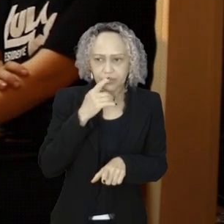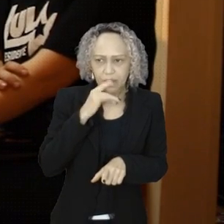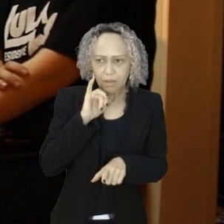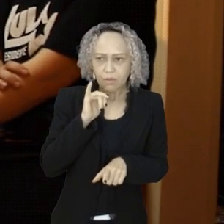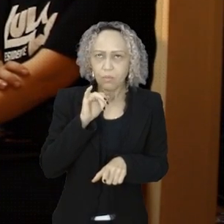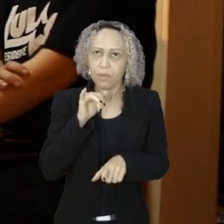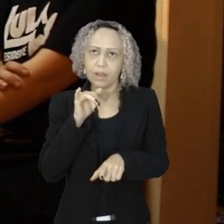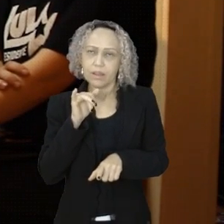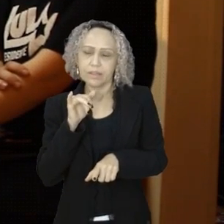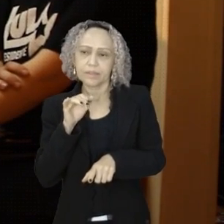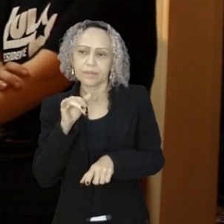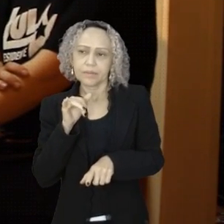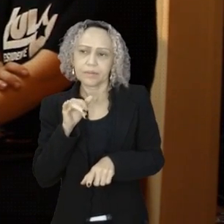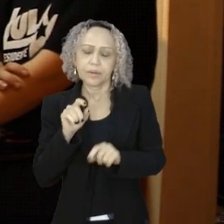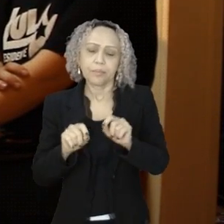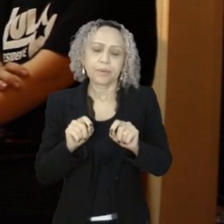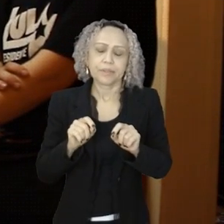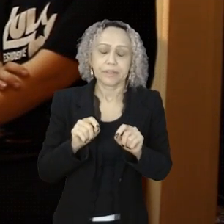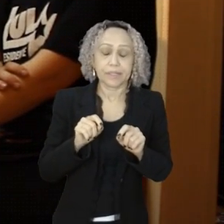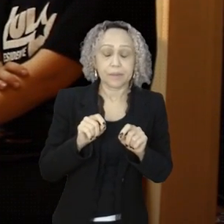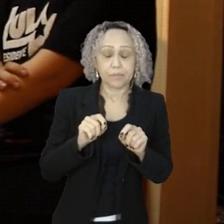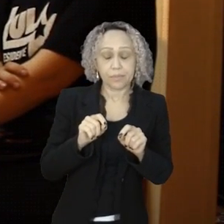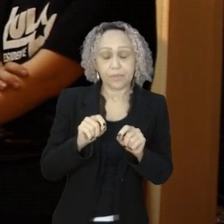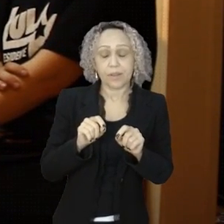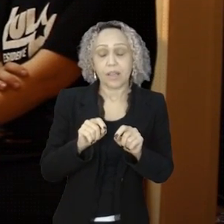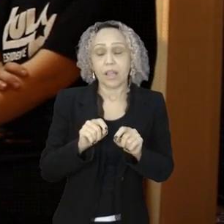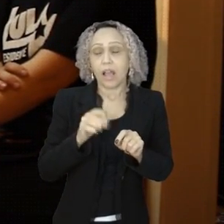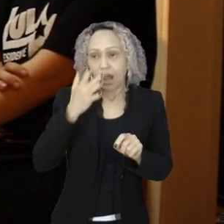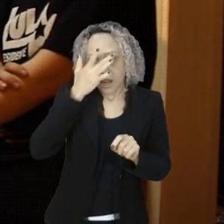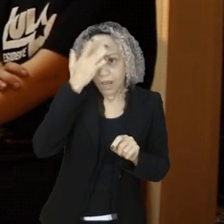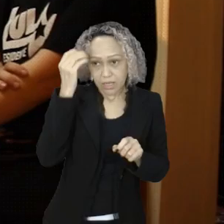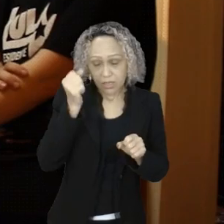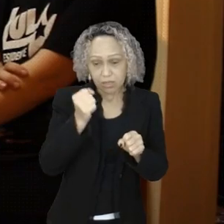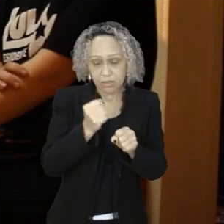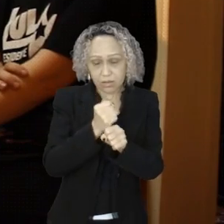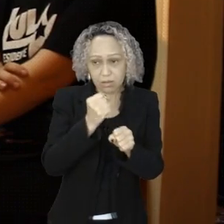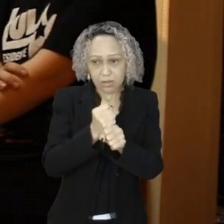nos prédios que, sim, contratavam ele para fazer,